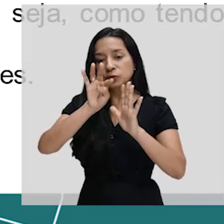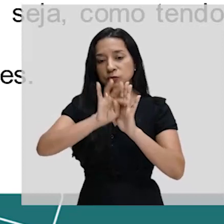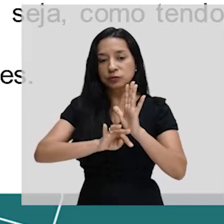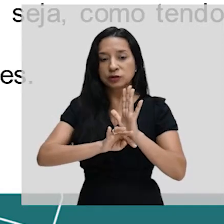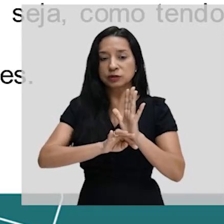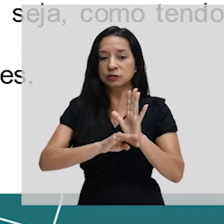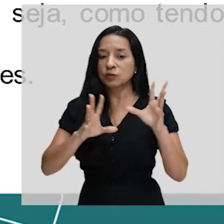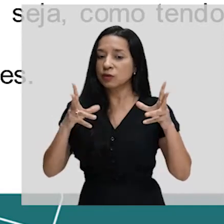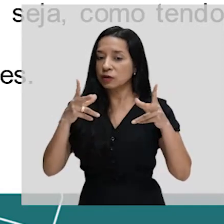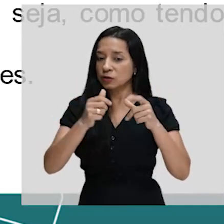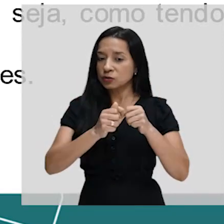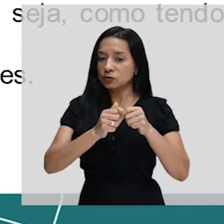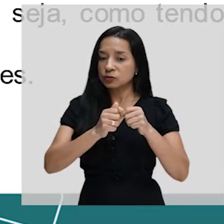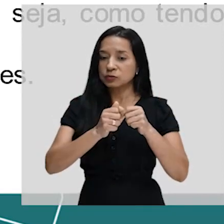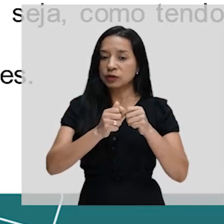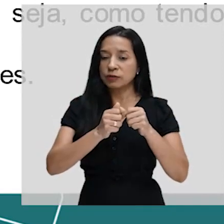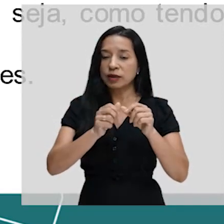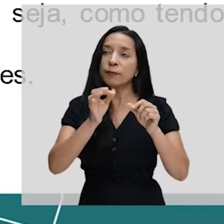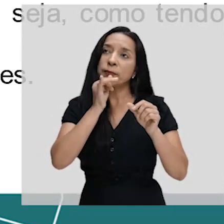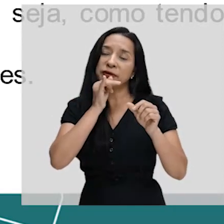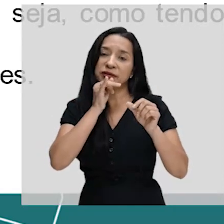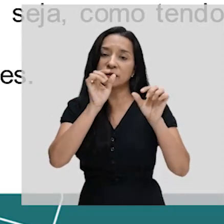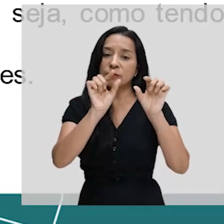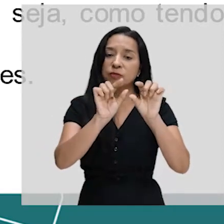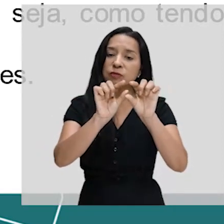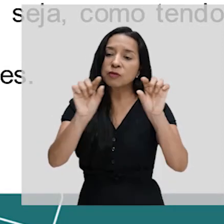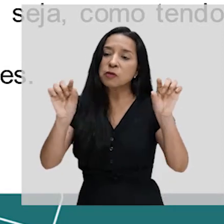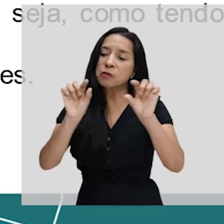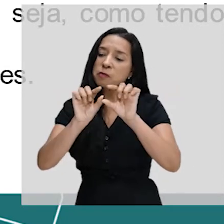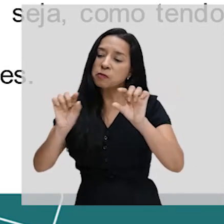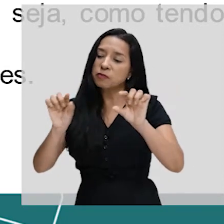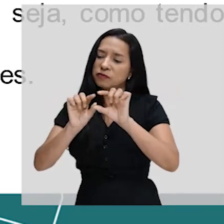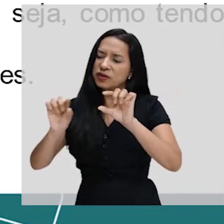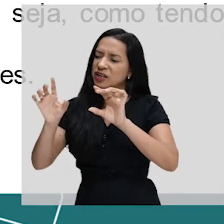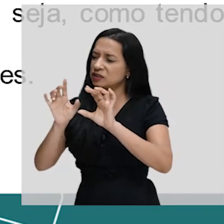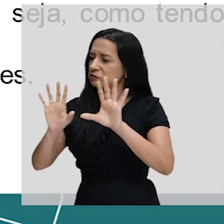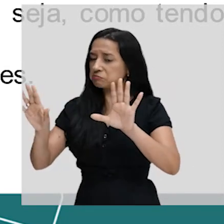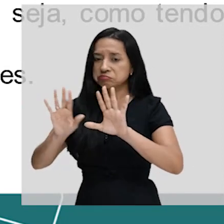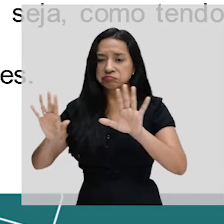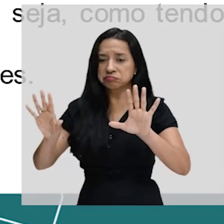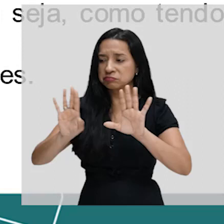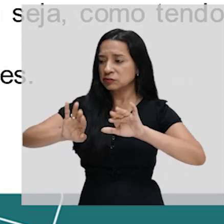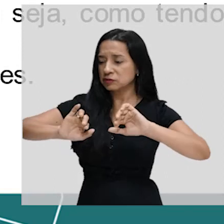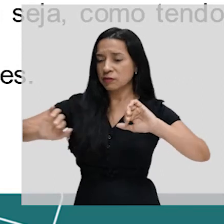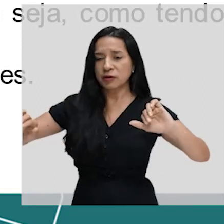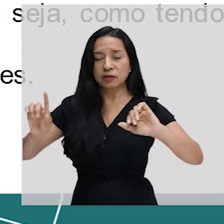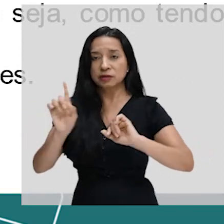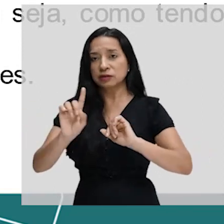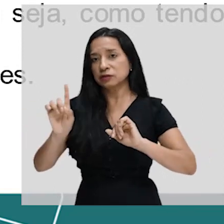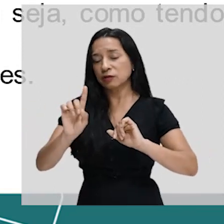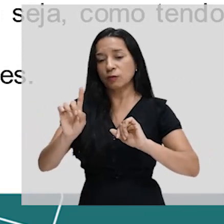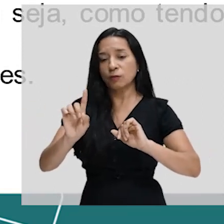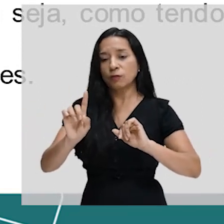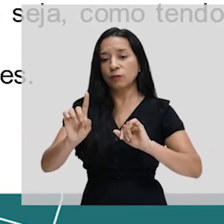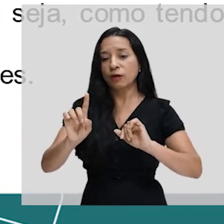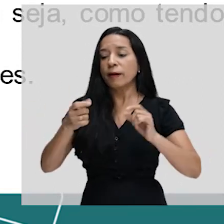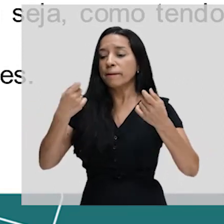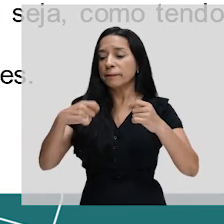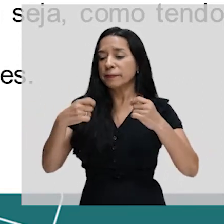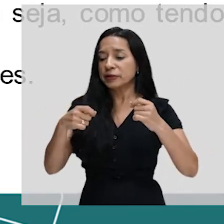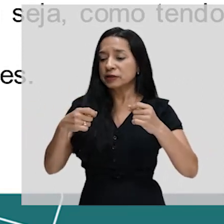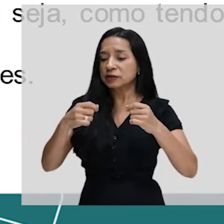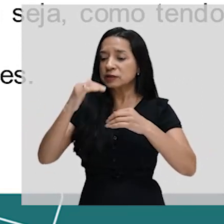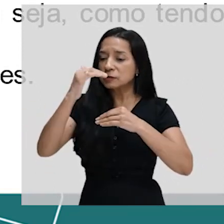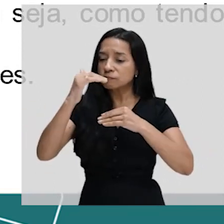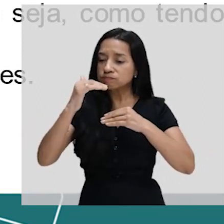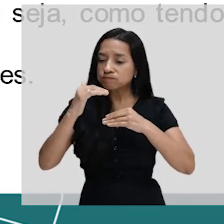não é um apanhado de frases soltas. Eu não posso, eu tenho que tirar as palavras mais importantes, aí eu vou jogar no papel. Não, eu preciso seguir